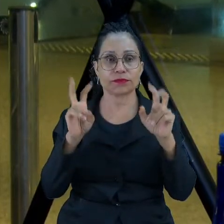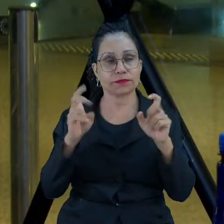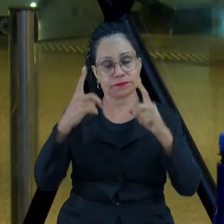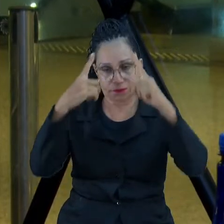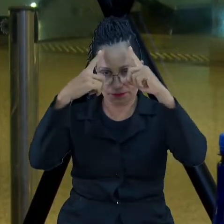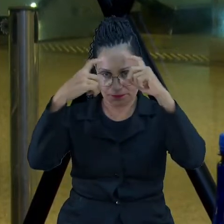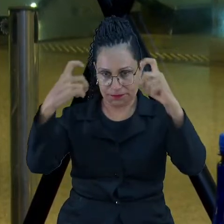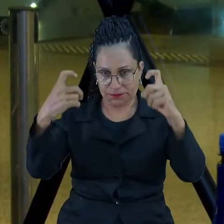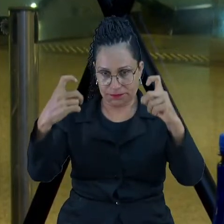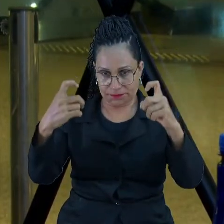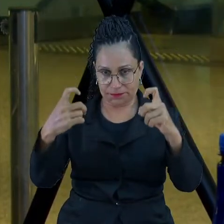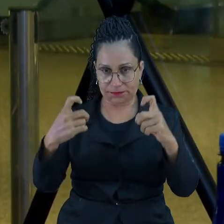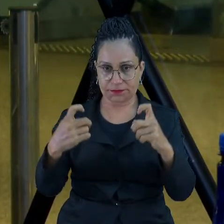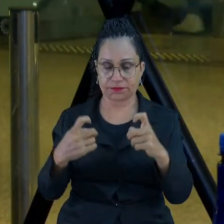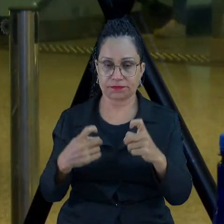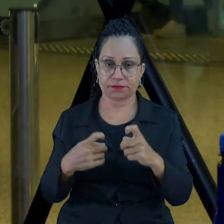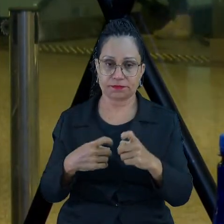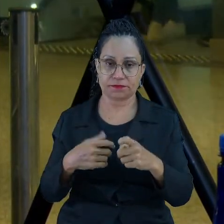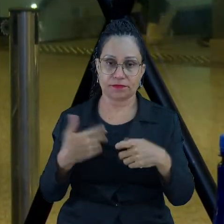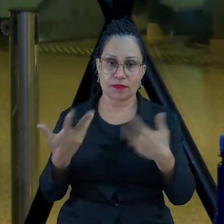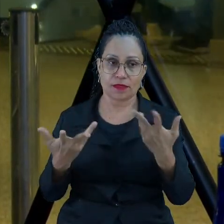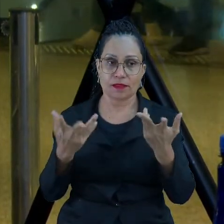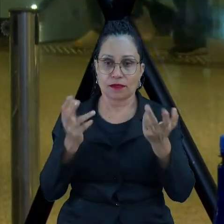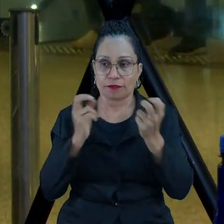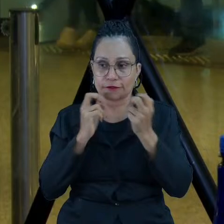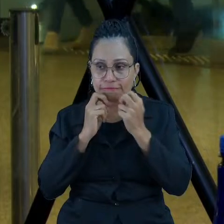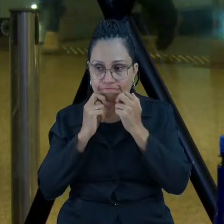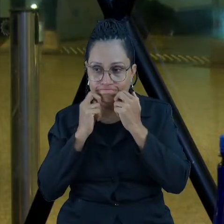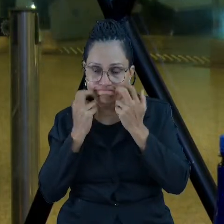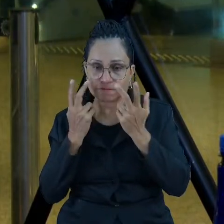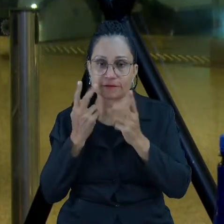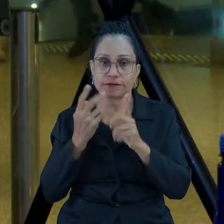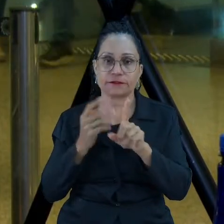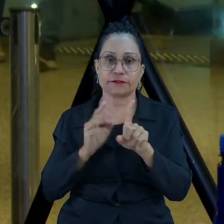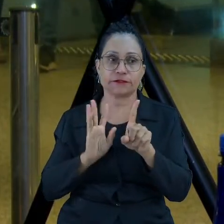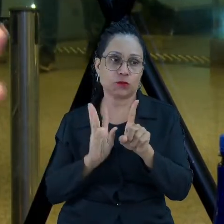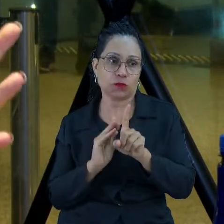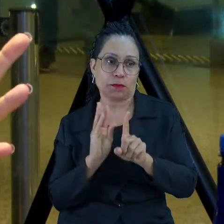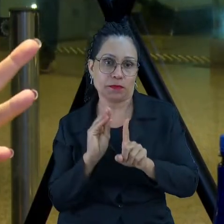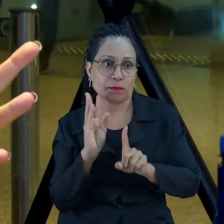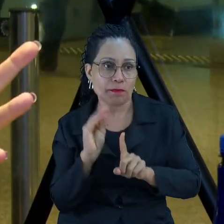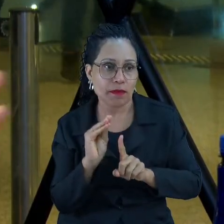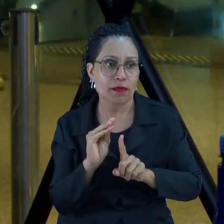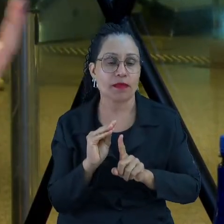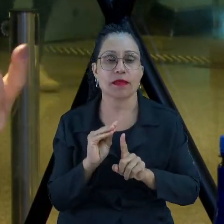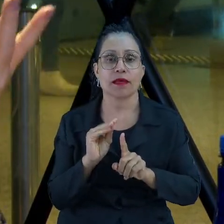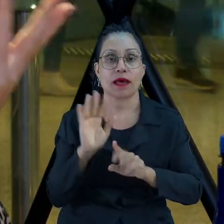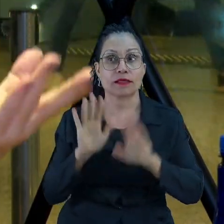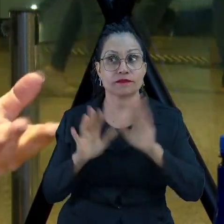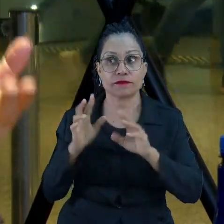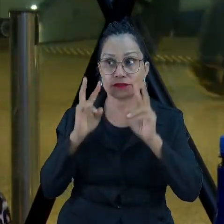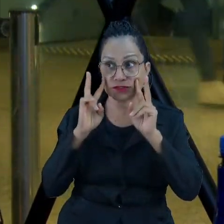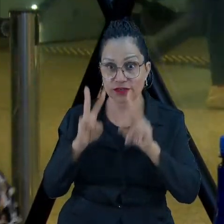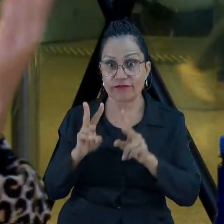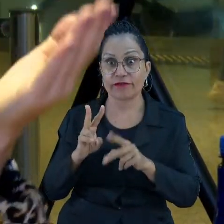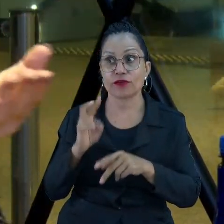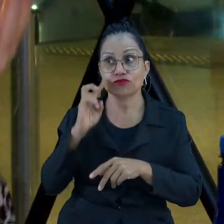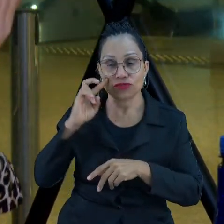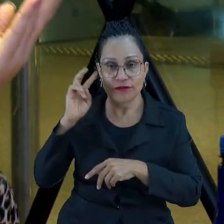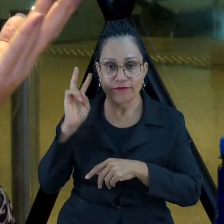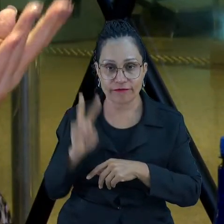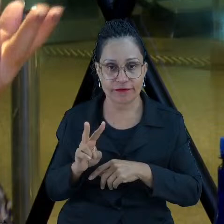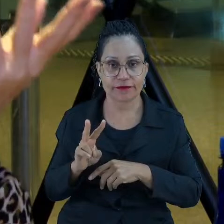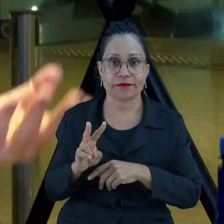né, enfim, constrangimento, assédio, muitas vezes a gente presencia, eu já presenciei, acredito que,